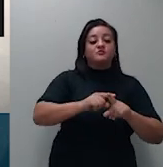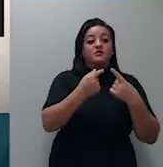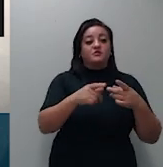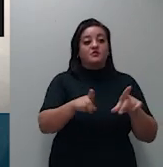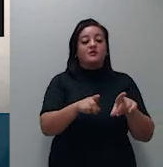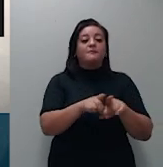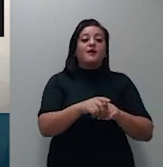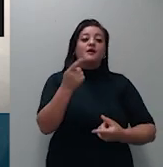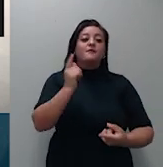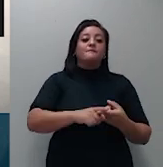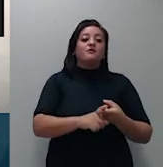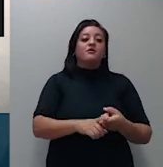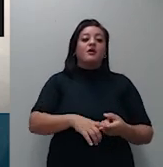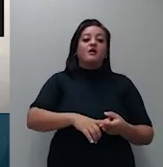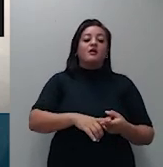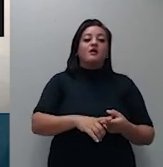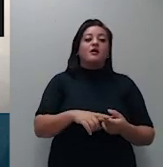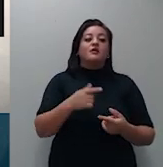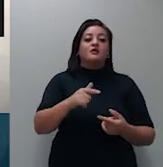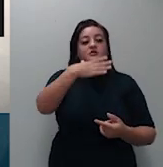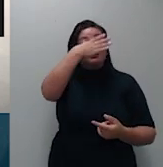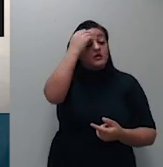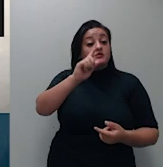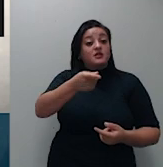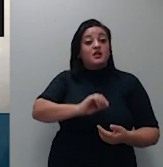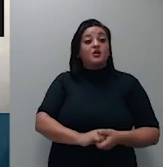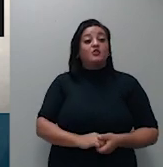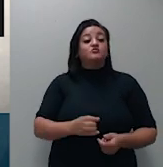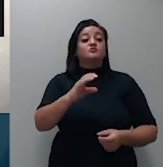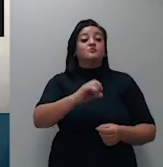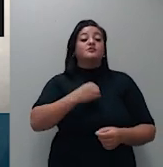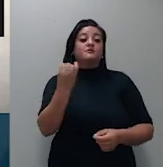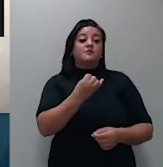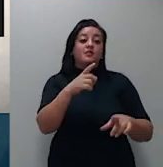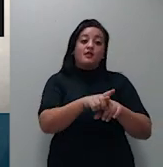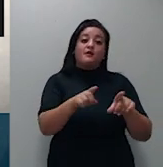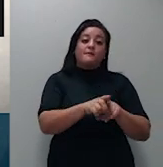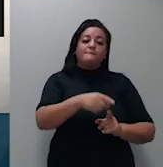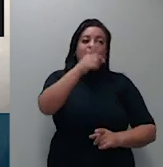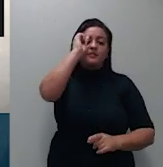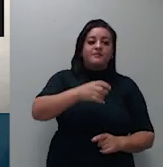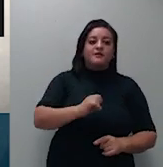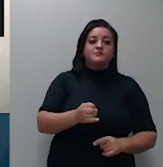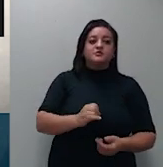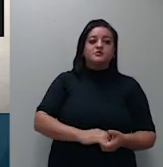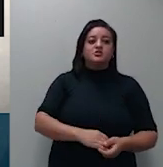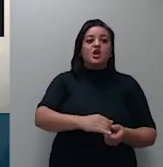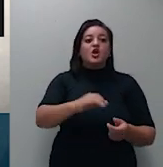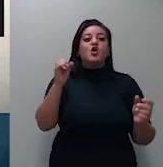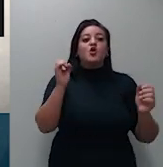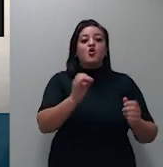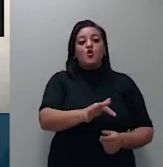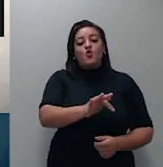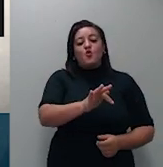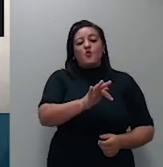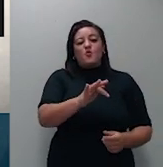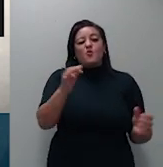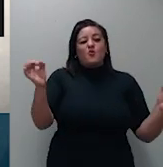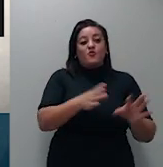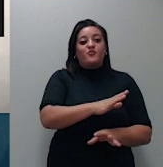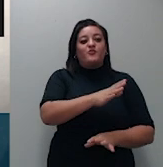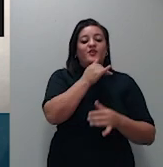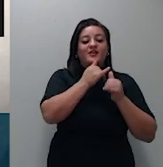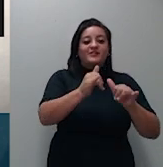ouvida a possibilidade de excepcionalmente determinar a quebra do sigilo bancário desde que em processo do pau faça